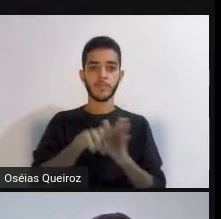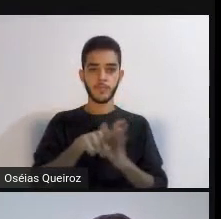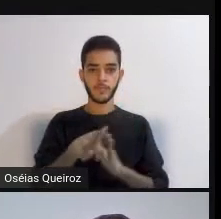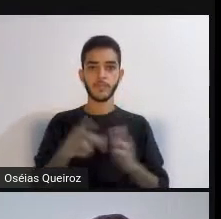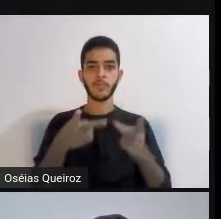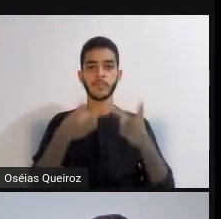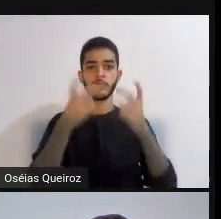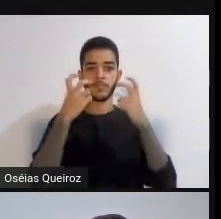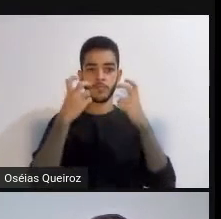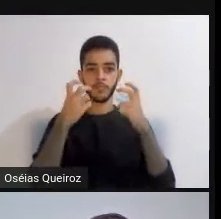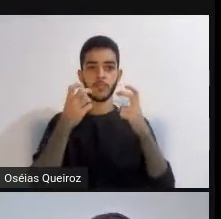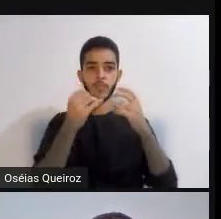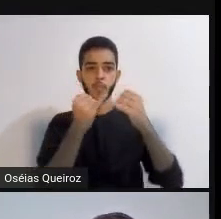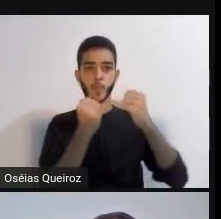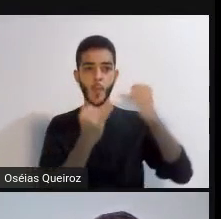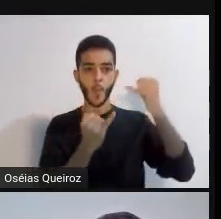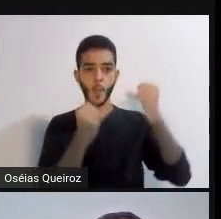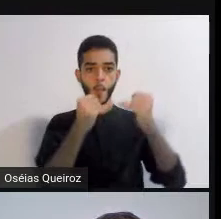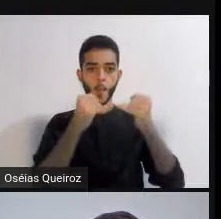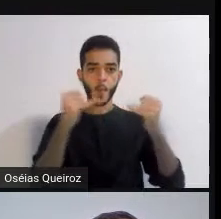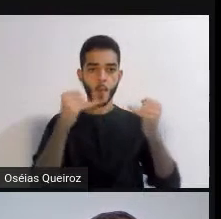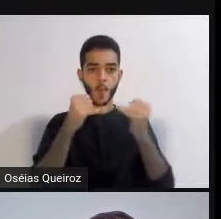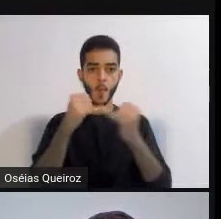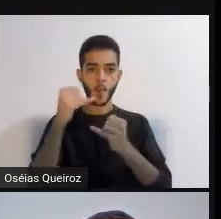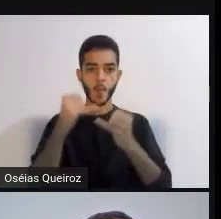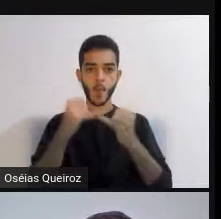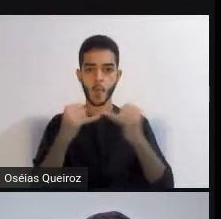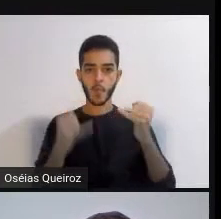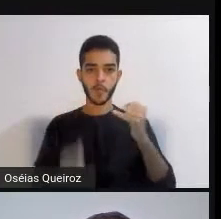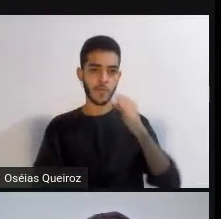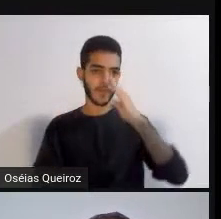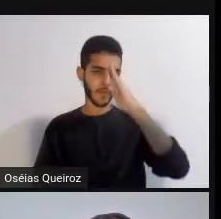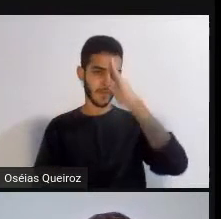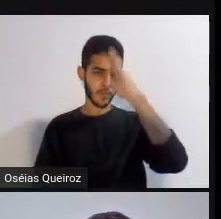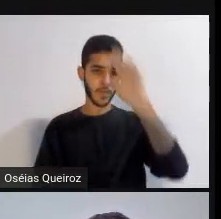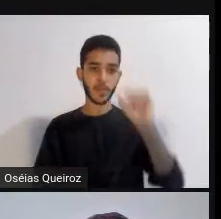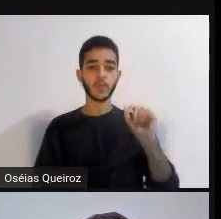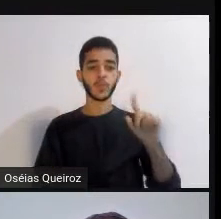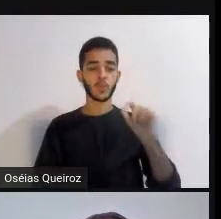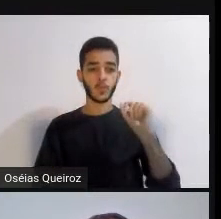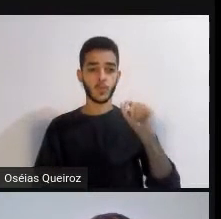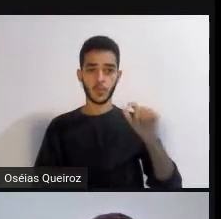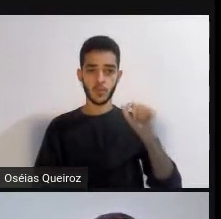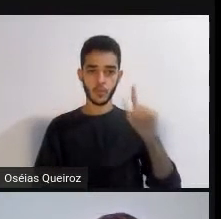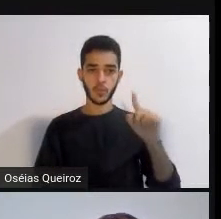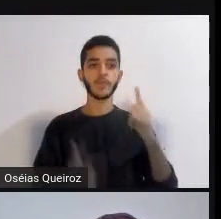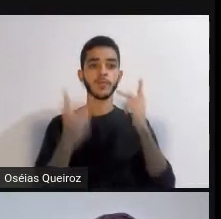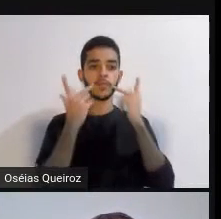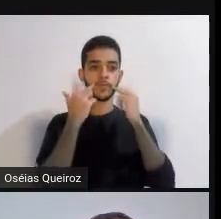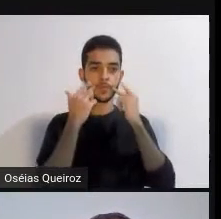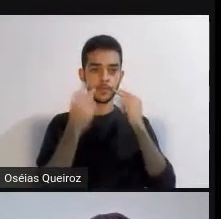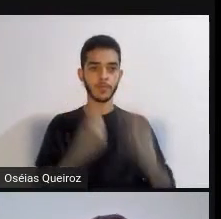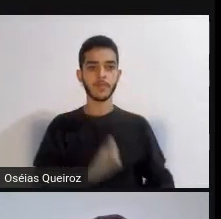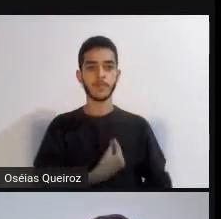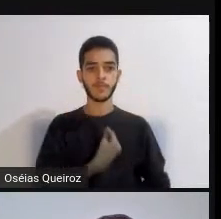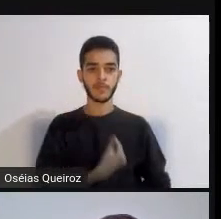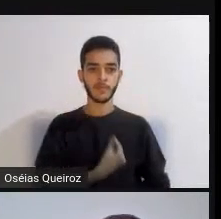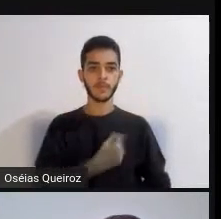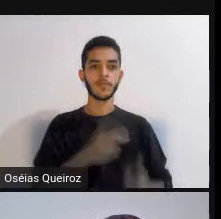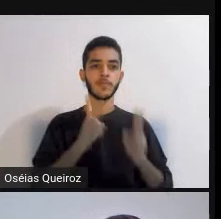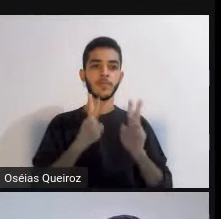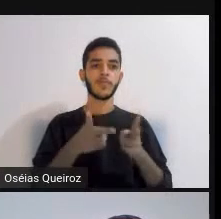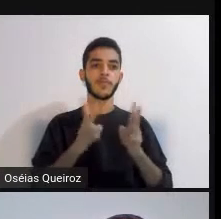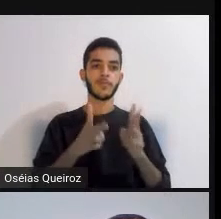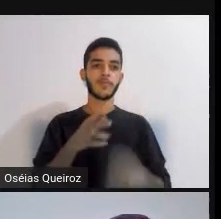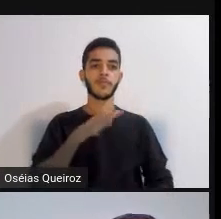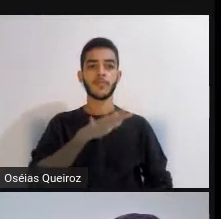alguns filamentos aqui, principalmente aqueles filamentos azuis, que são mais comuns, variando sempre nessa faixa que